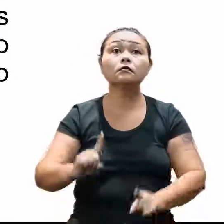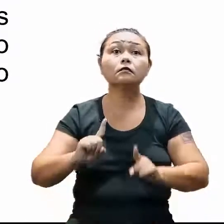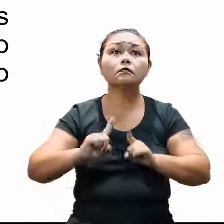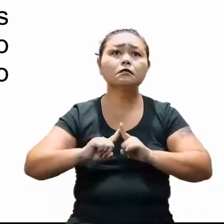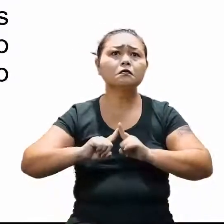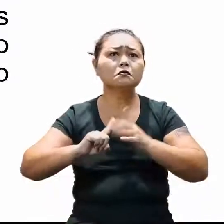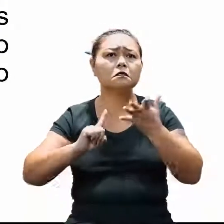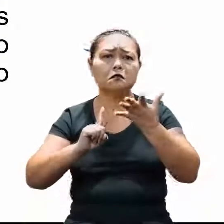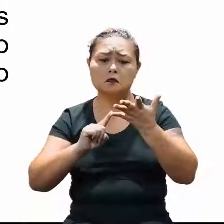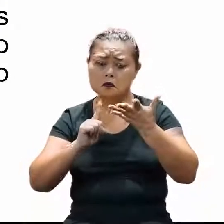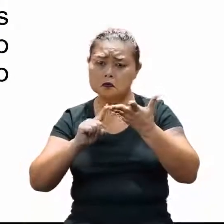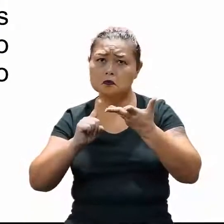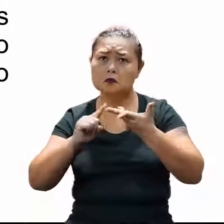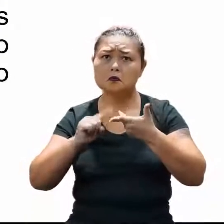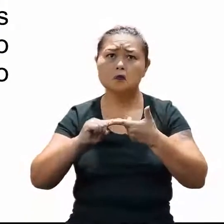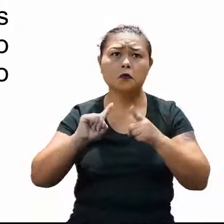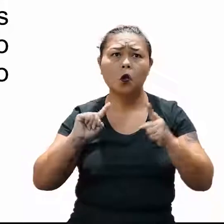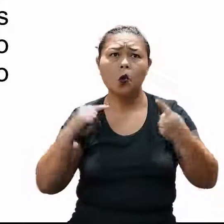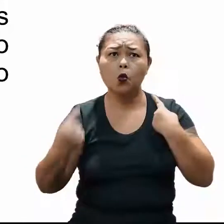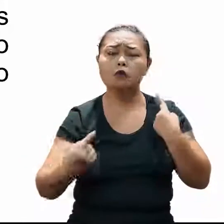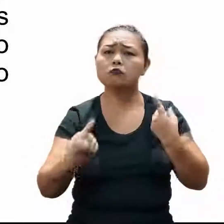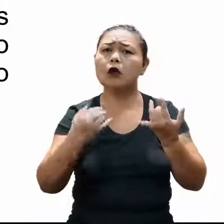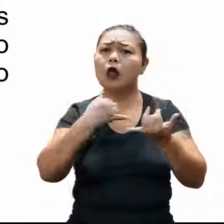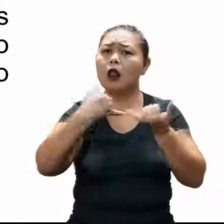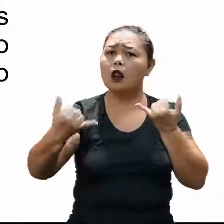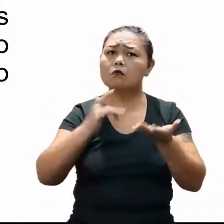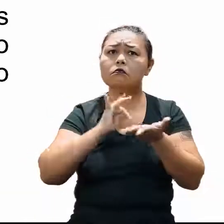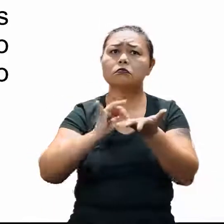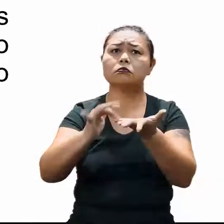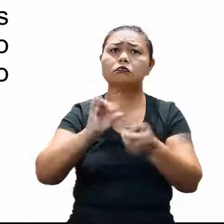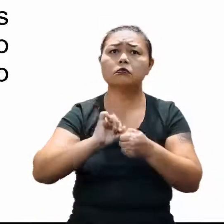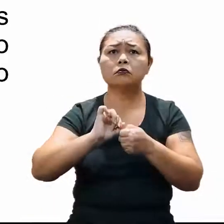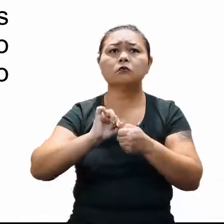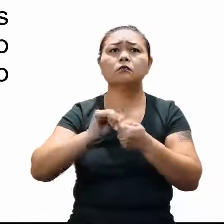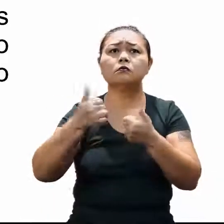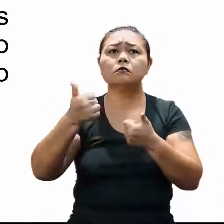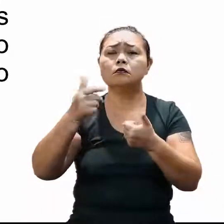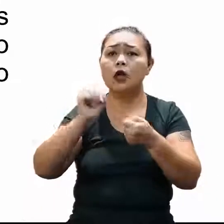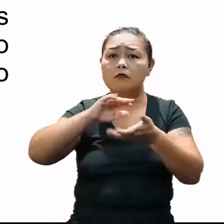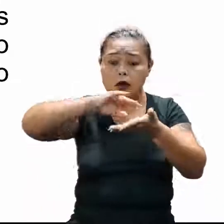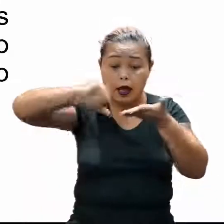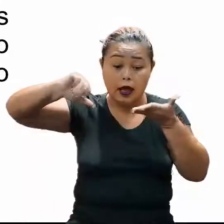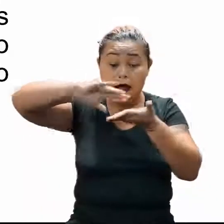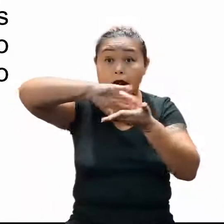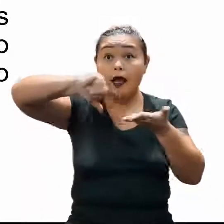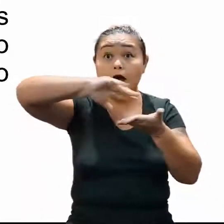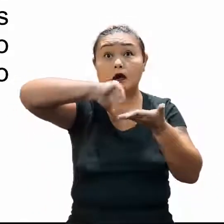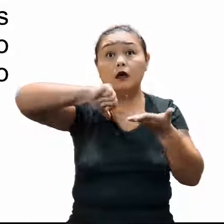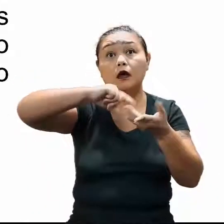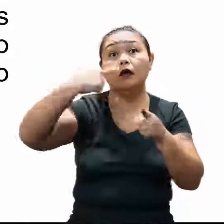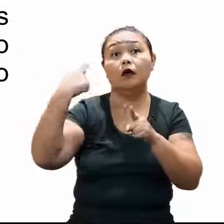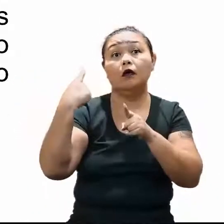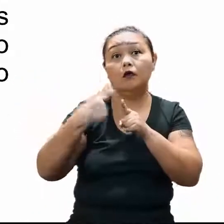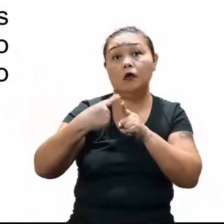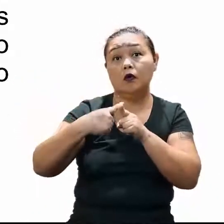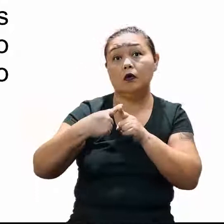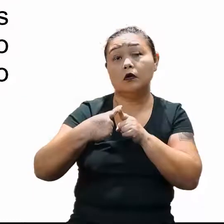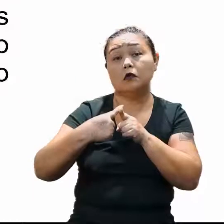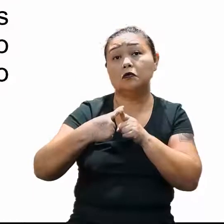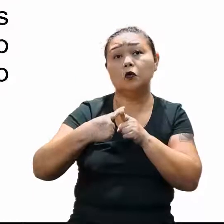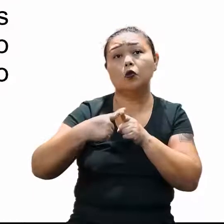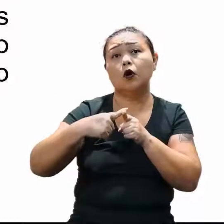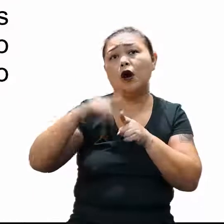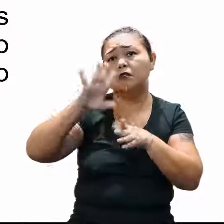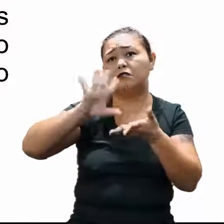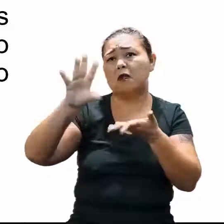Apesar de inúmeras investidas contra a linha telegráfica, no sentido de riscá-la do mapa por ser considerada por